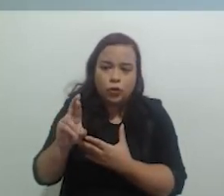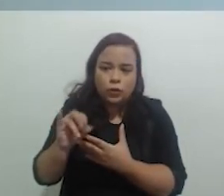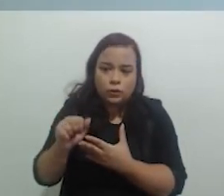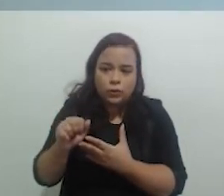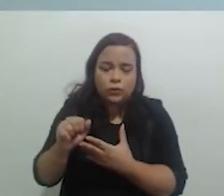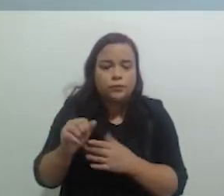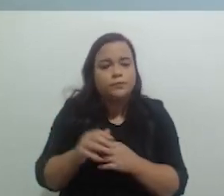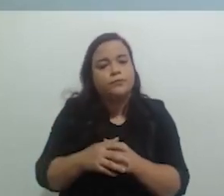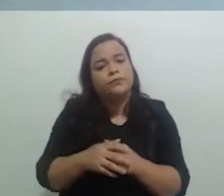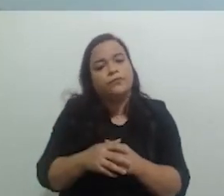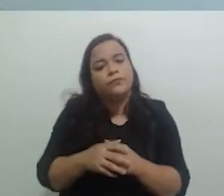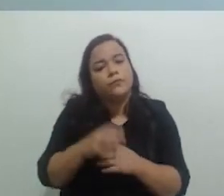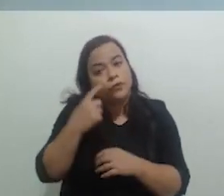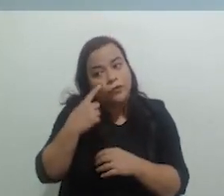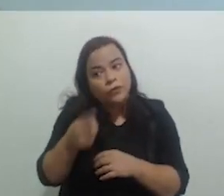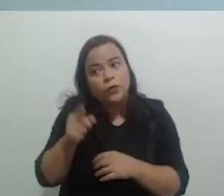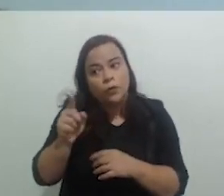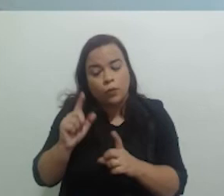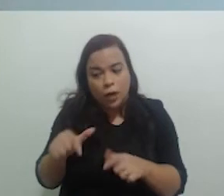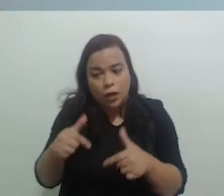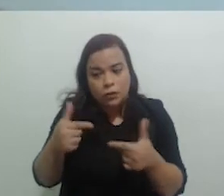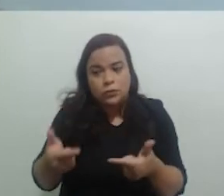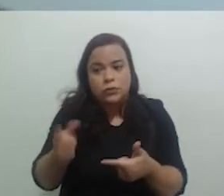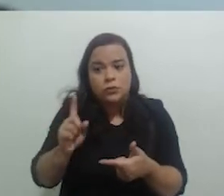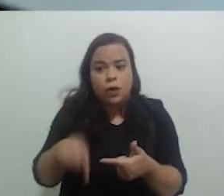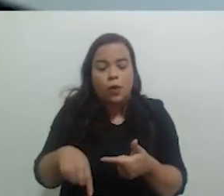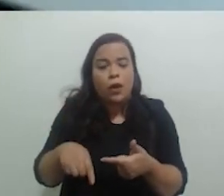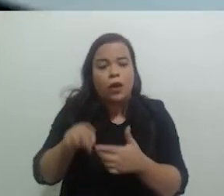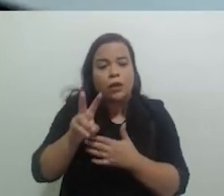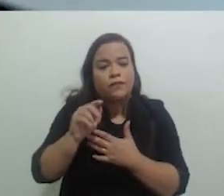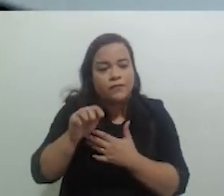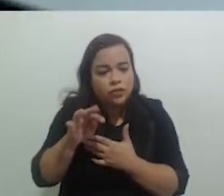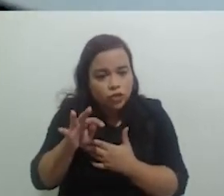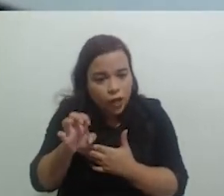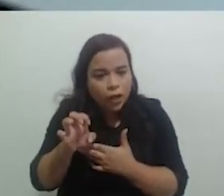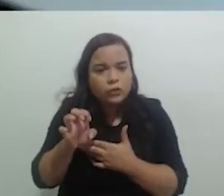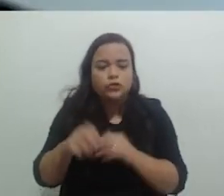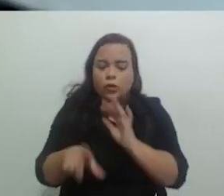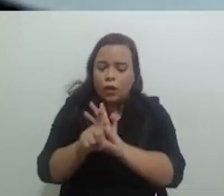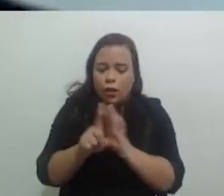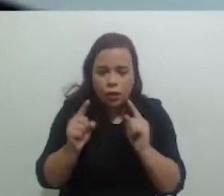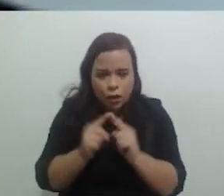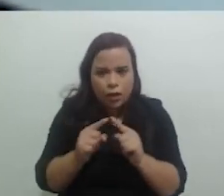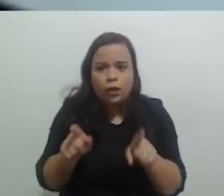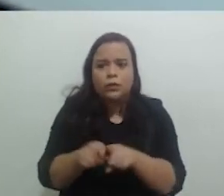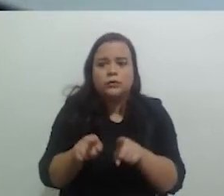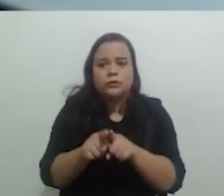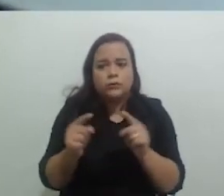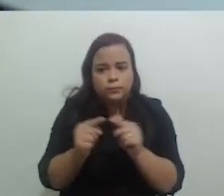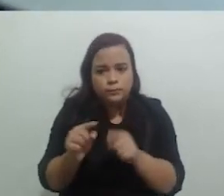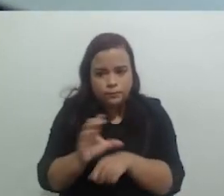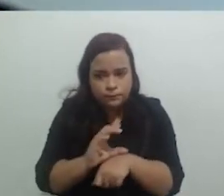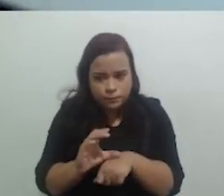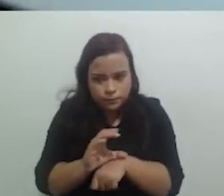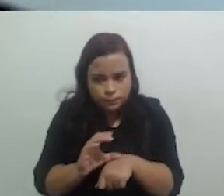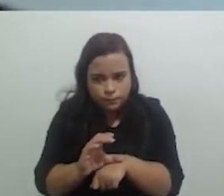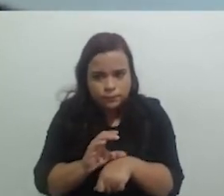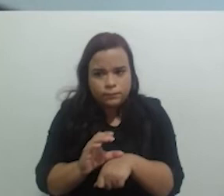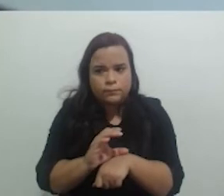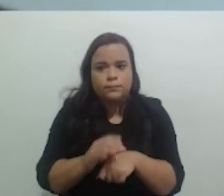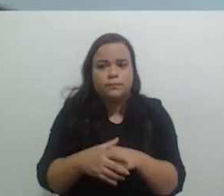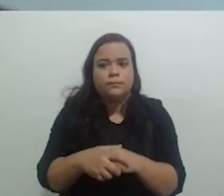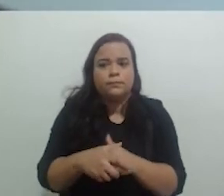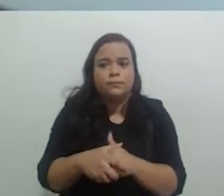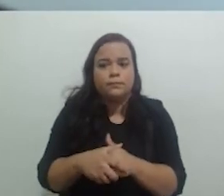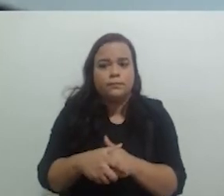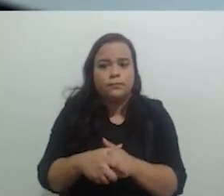válido, vigente, e legal e constitucional. E aí, mesmo com essa decisão do corregedor, o